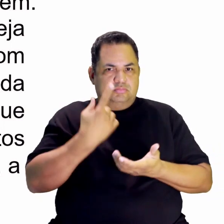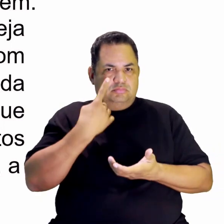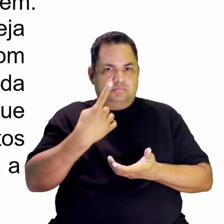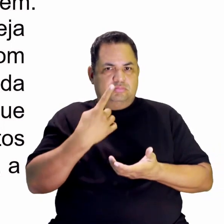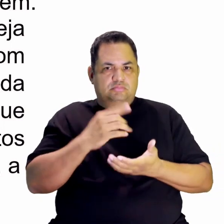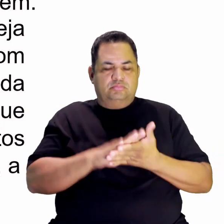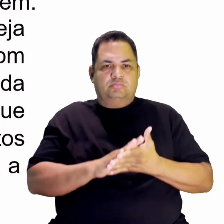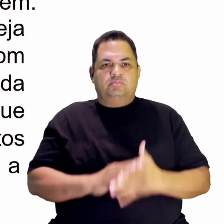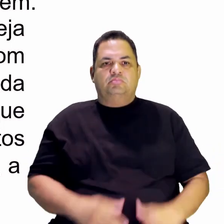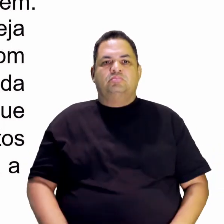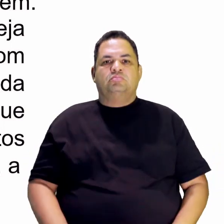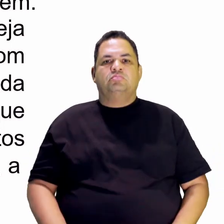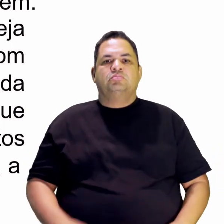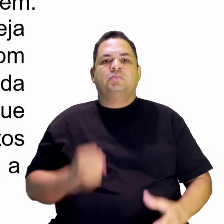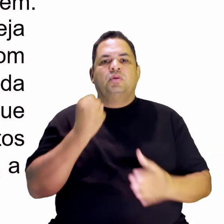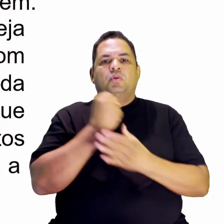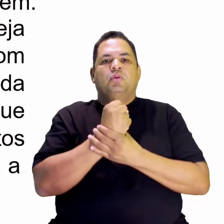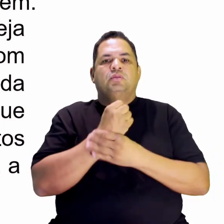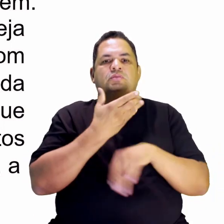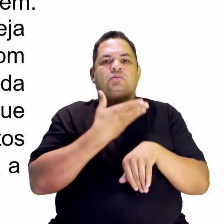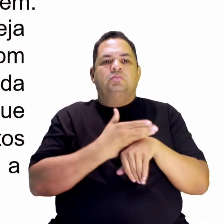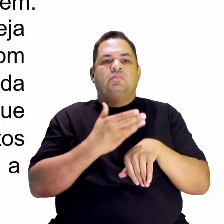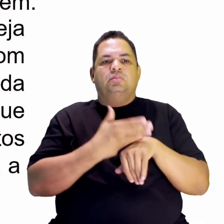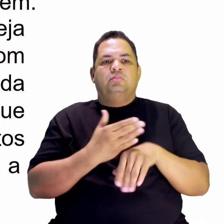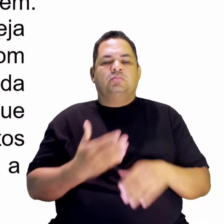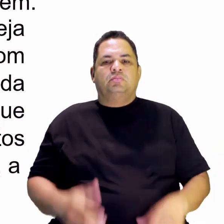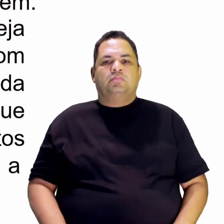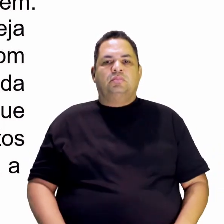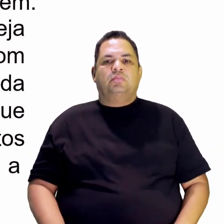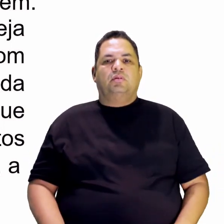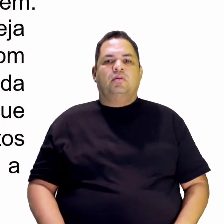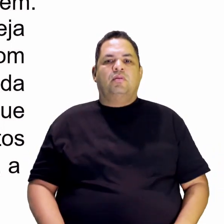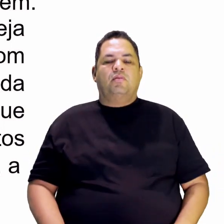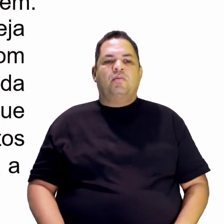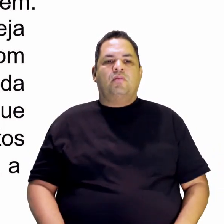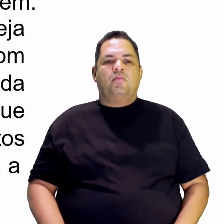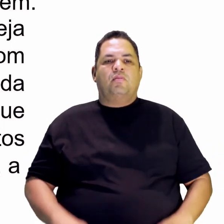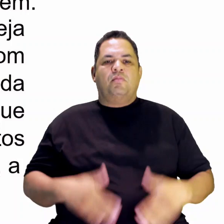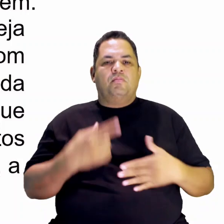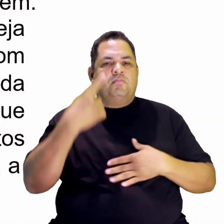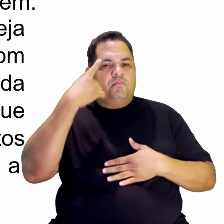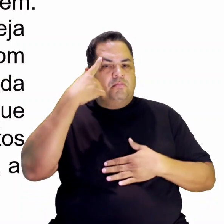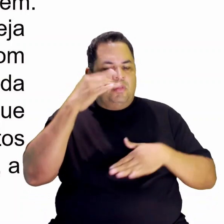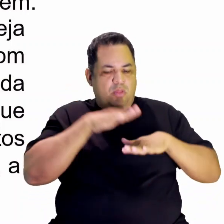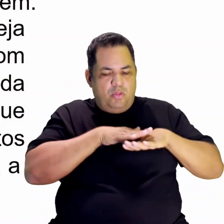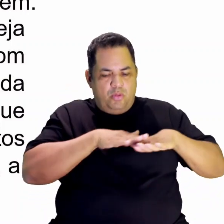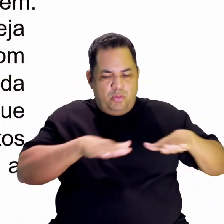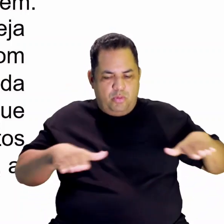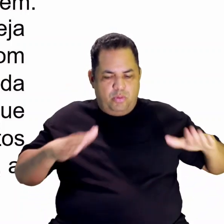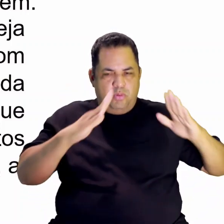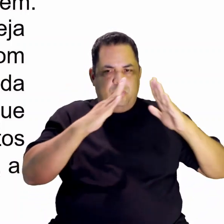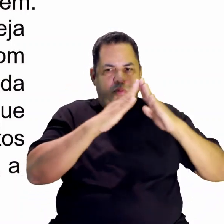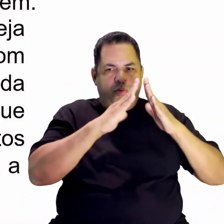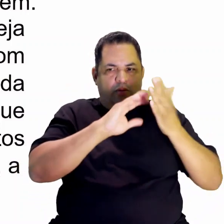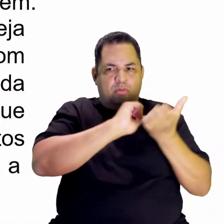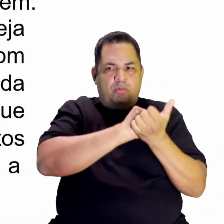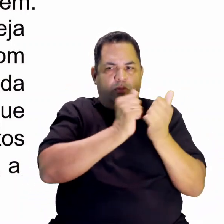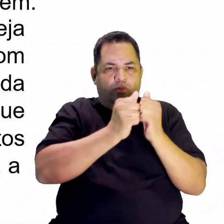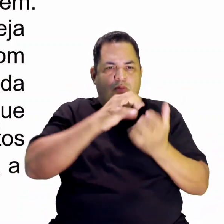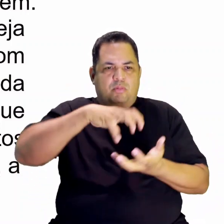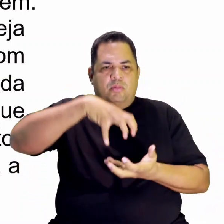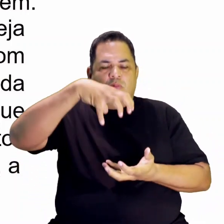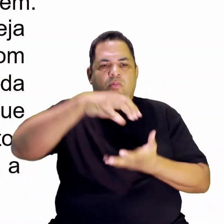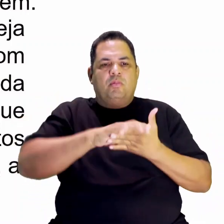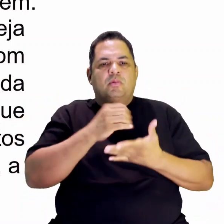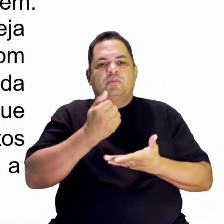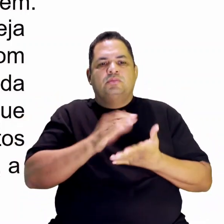Bruno Gabriel aí, né? Tirado aí de Gazeta do Povo. Quando pensamos no piso de uma casa adaptada para idosos,